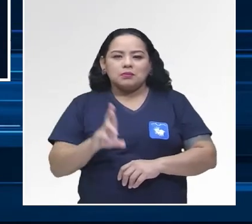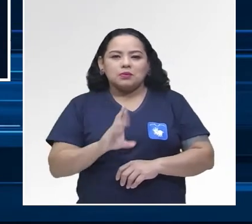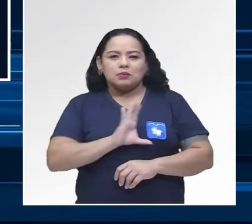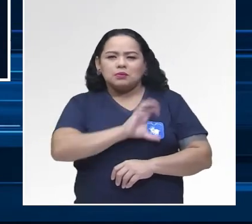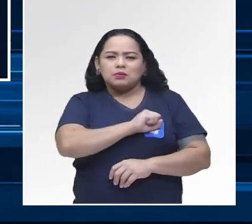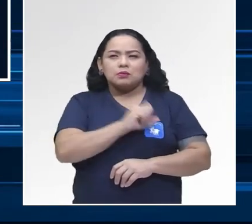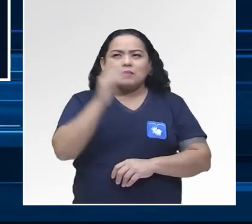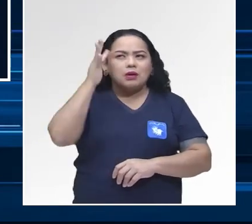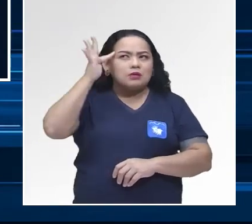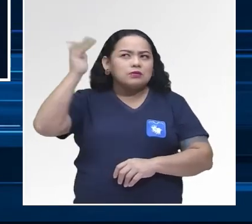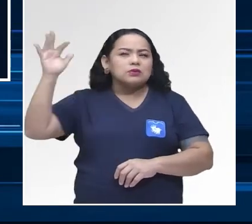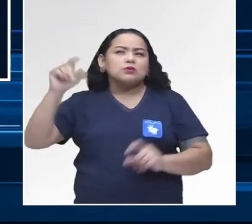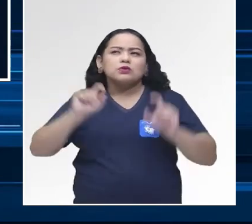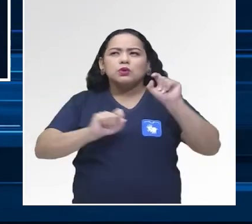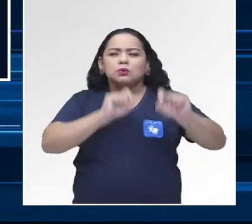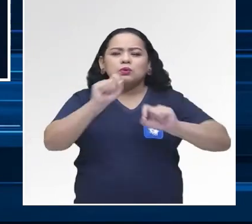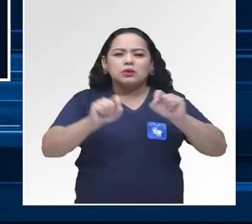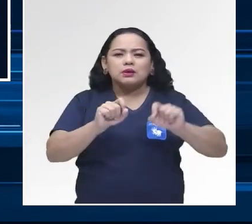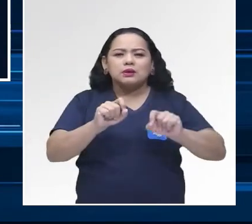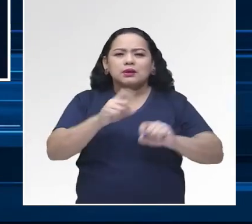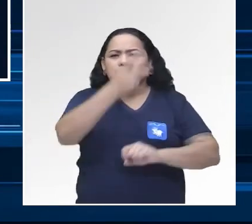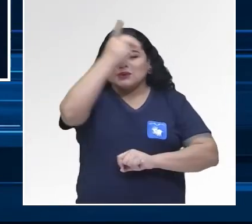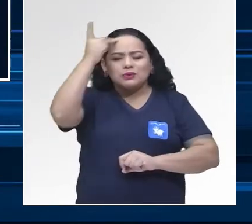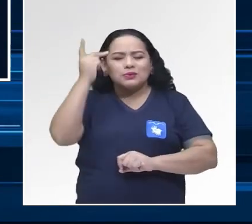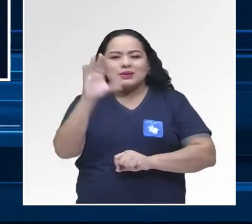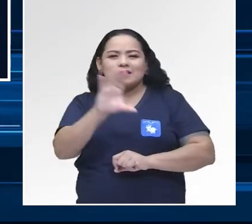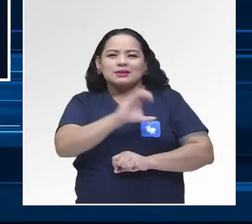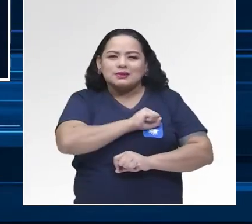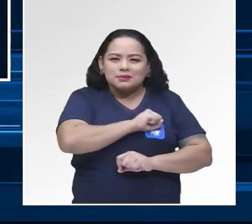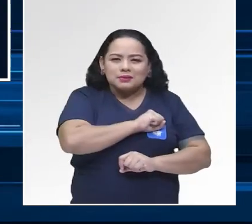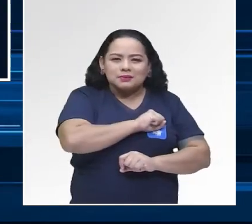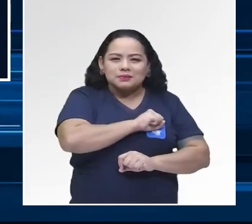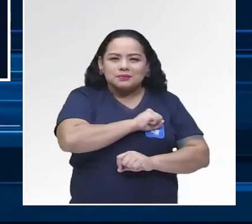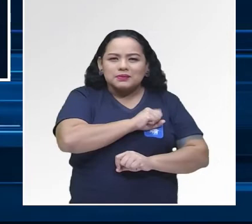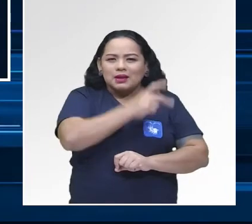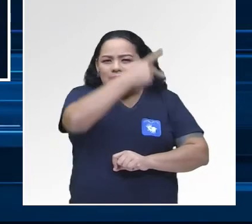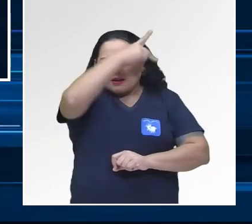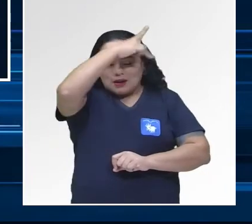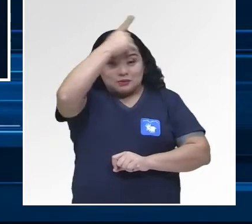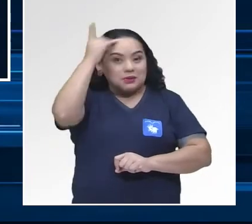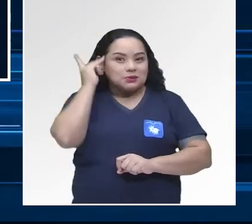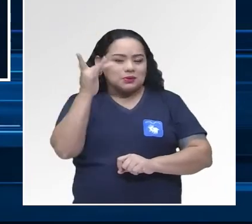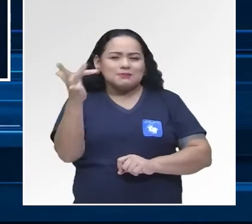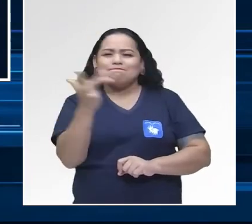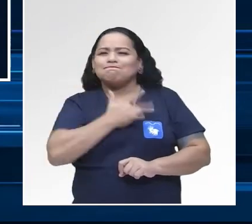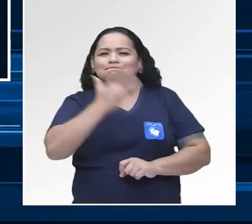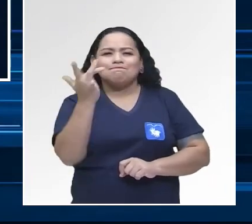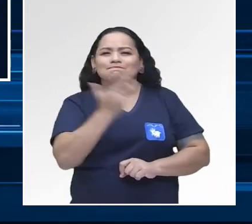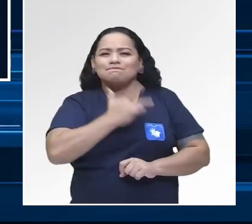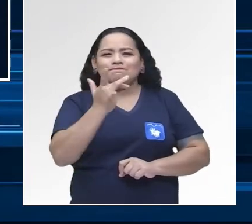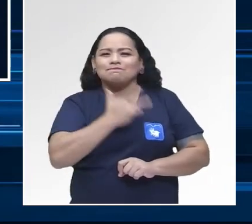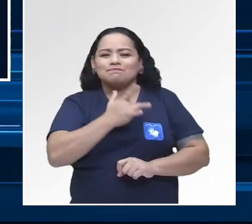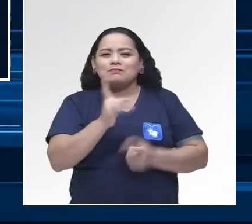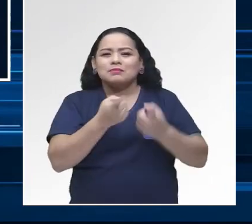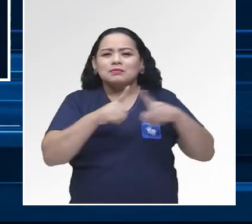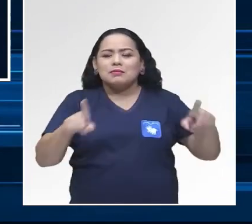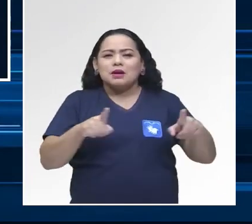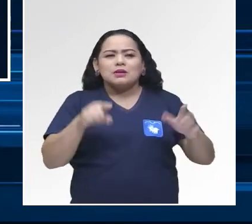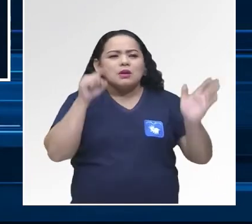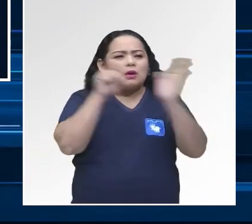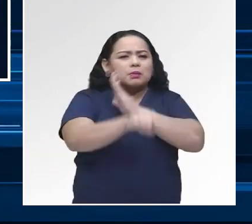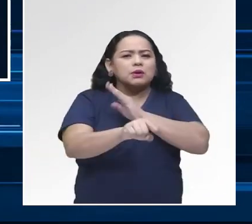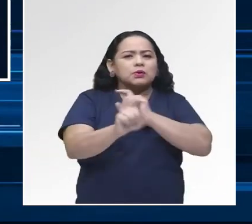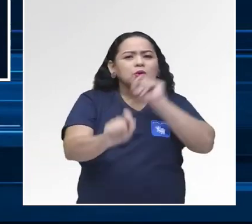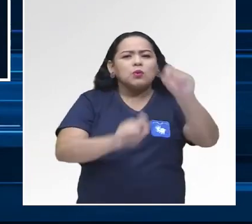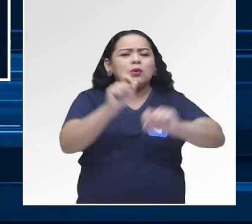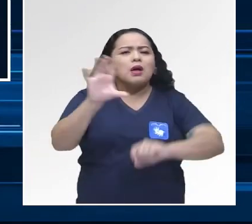que é? As pessoas amam, as pessoas se apaixonam. Mas quando você pergunta o